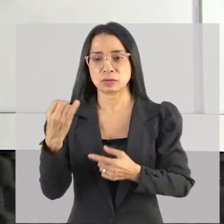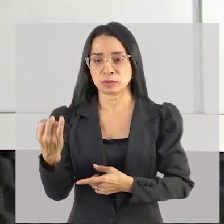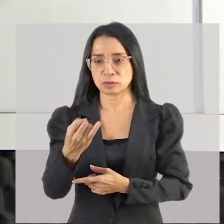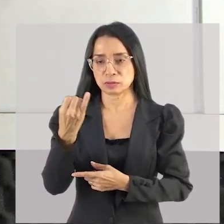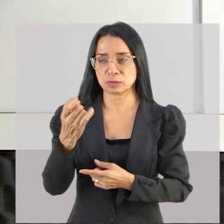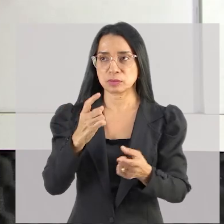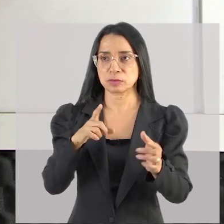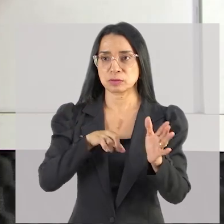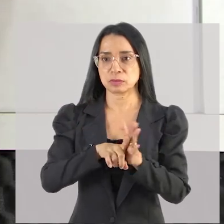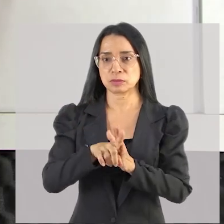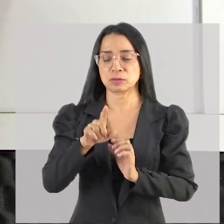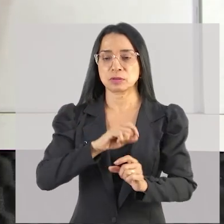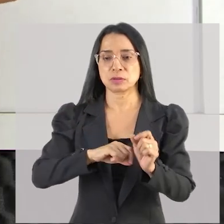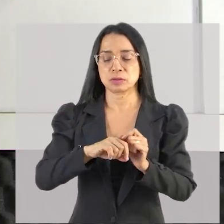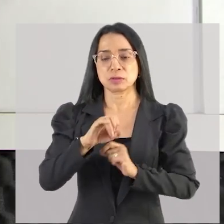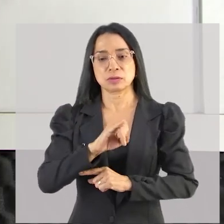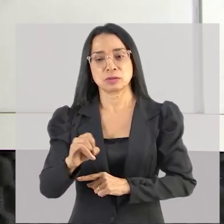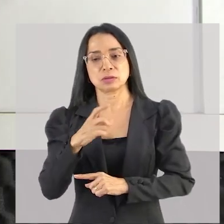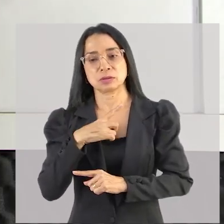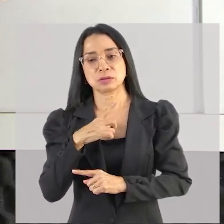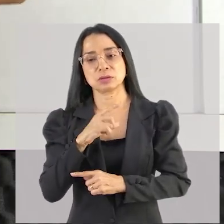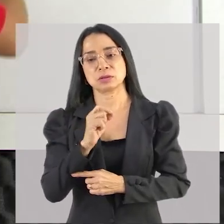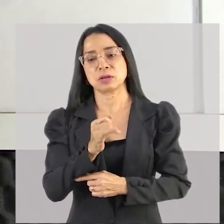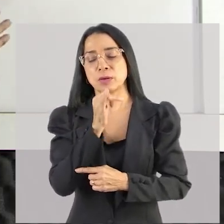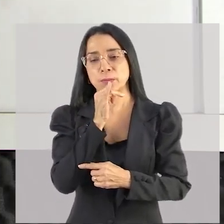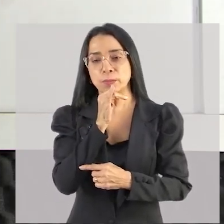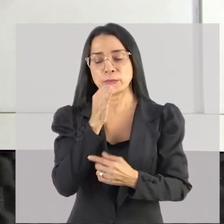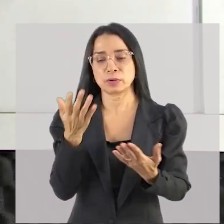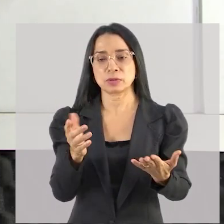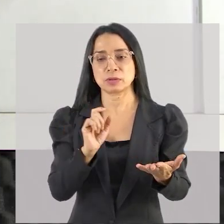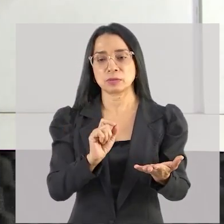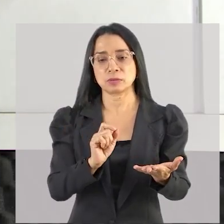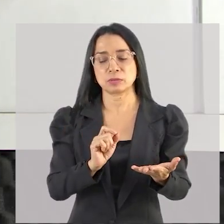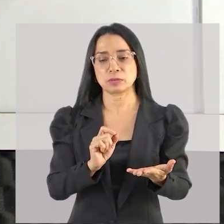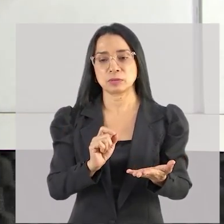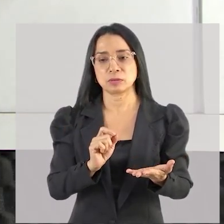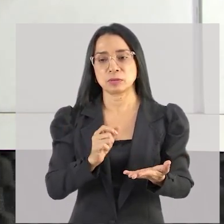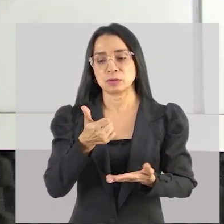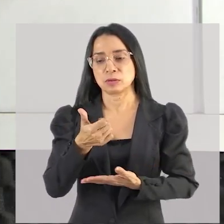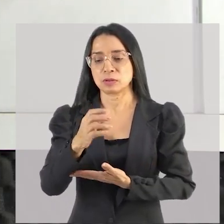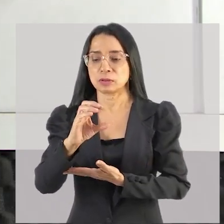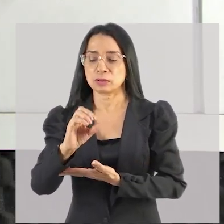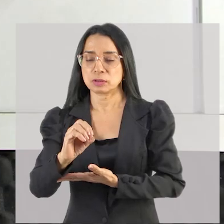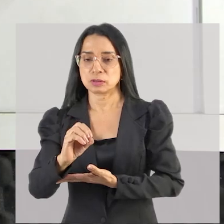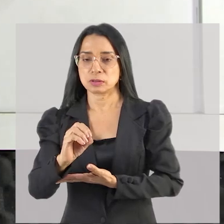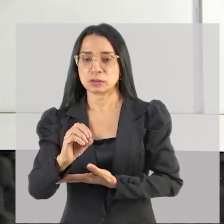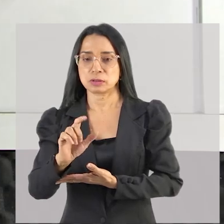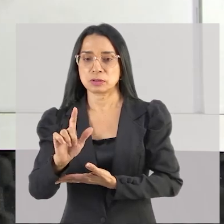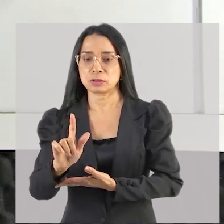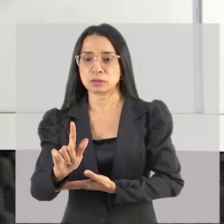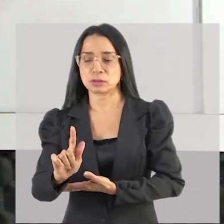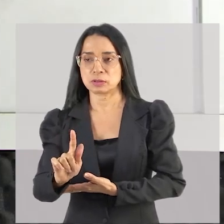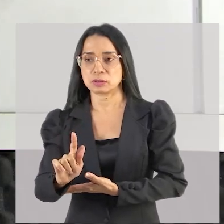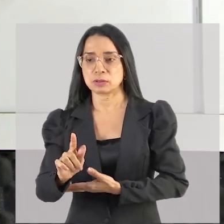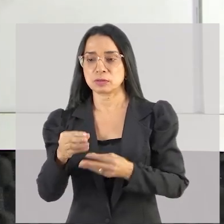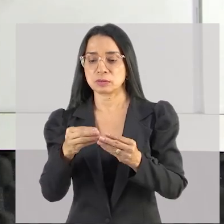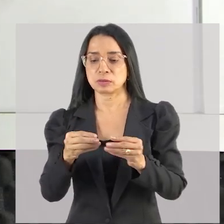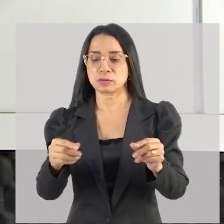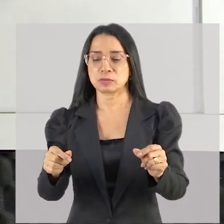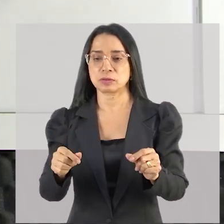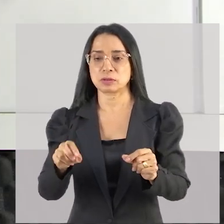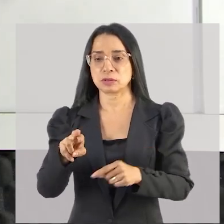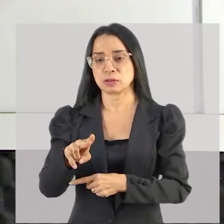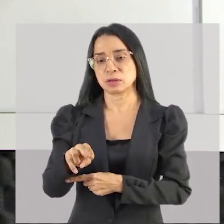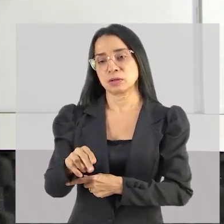na questão? É que se você tiver, por exemplo, 10 gramas de farinha, é equivalente